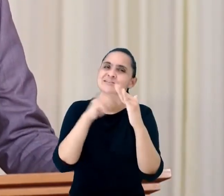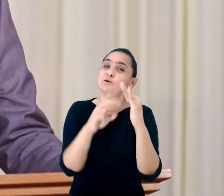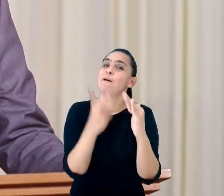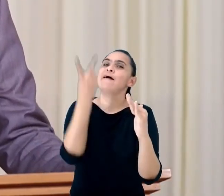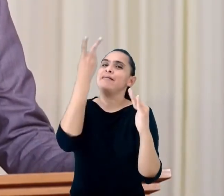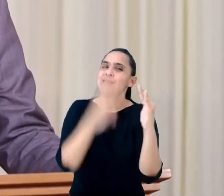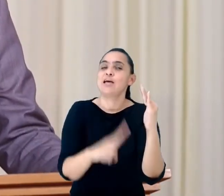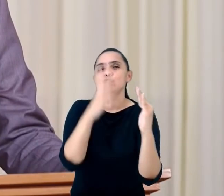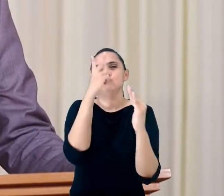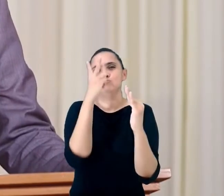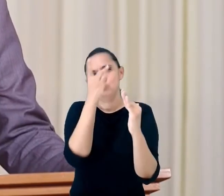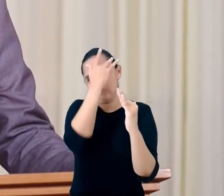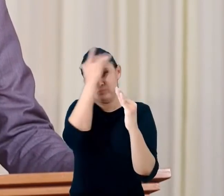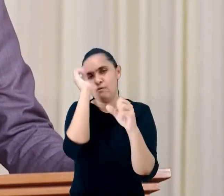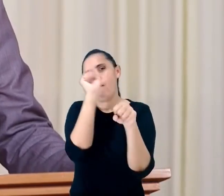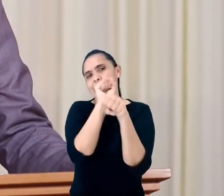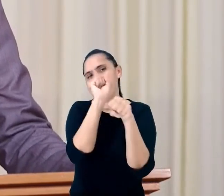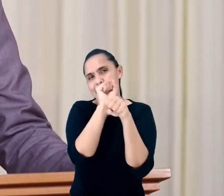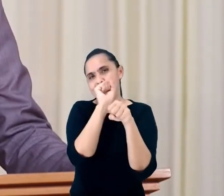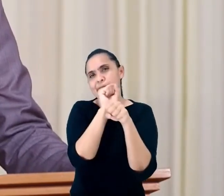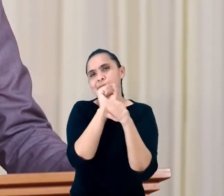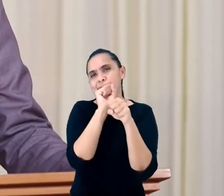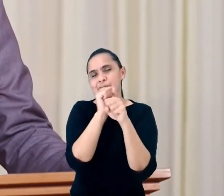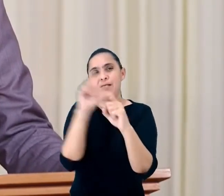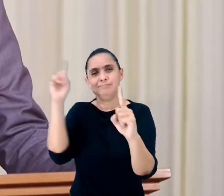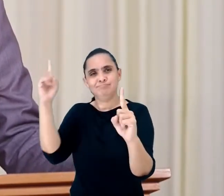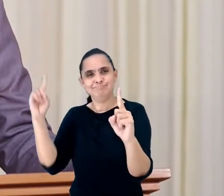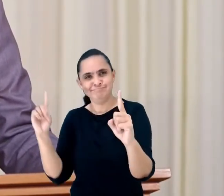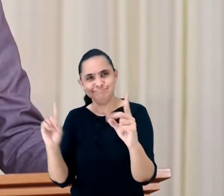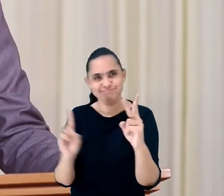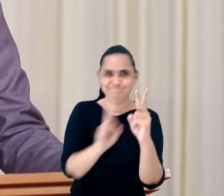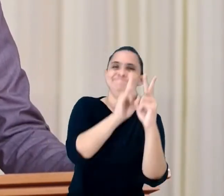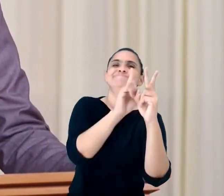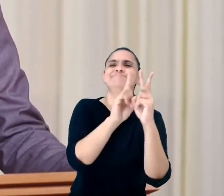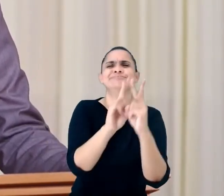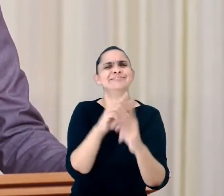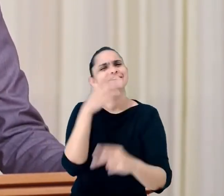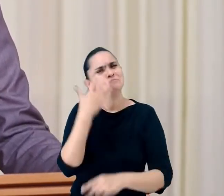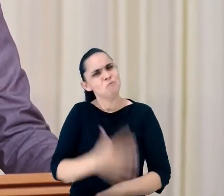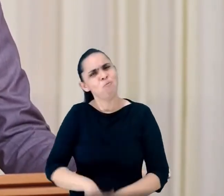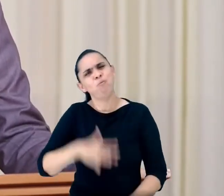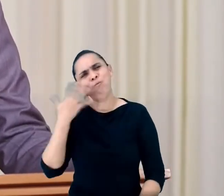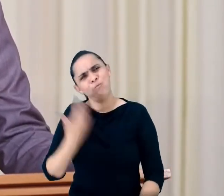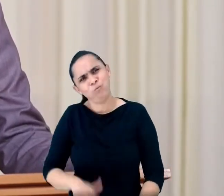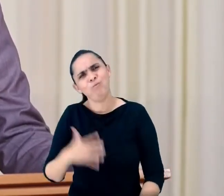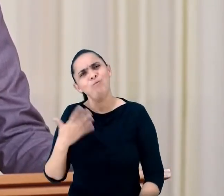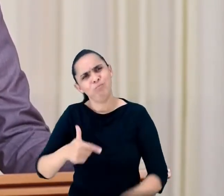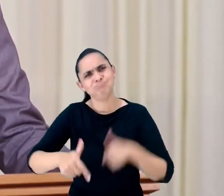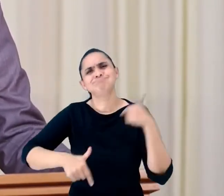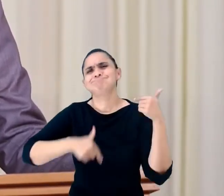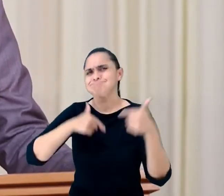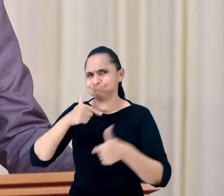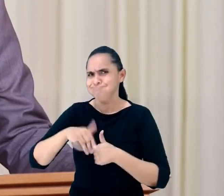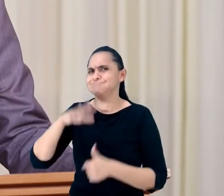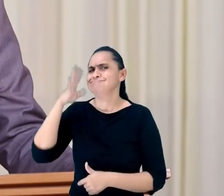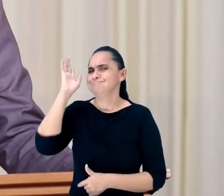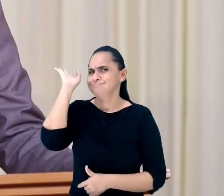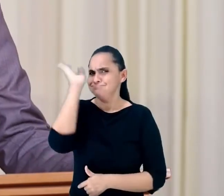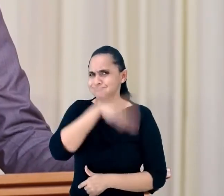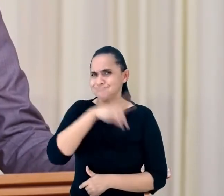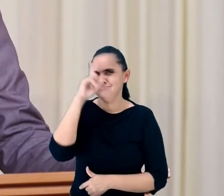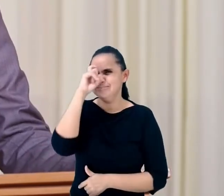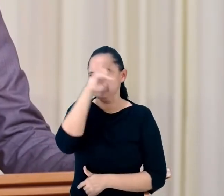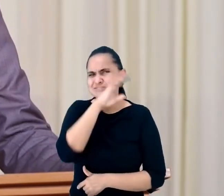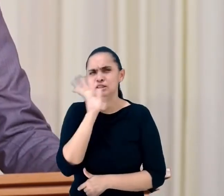mensageiros esperando ali chegar. Olha só como era trabalhoso, né? Imagine quanto tempo